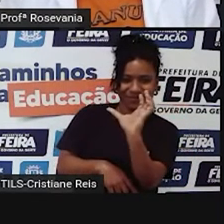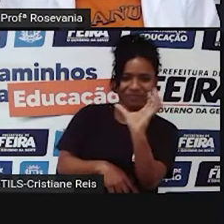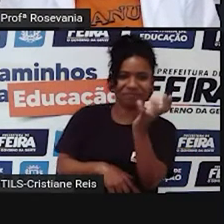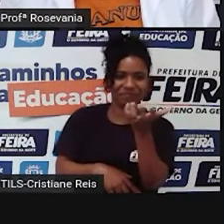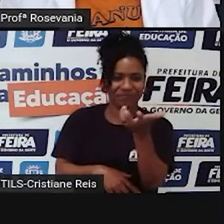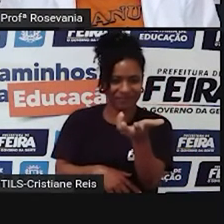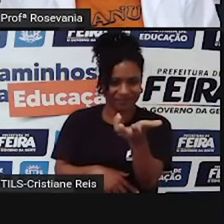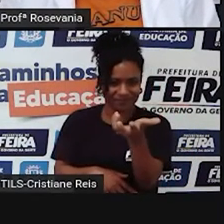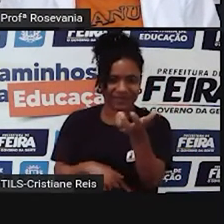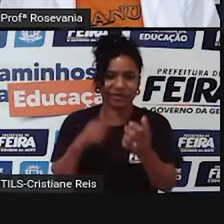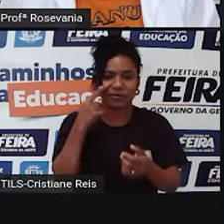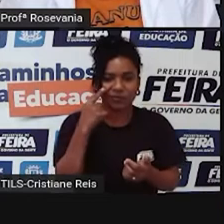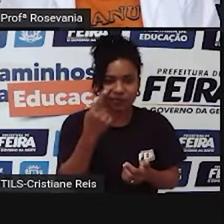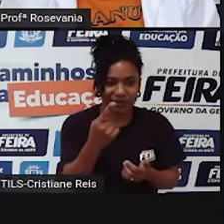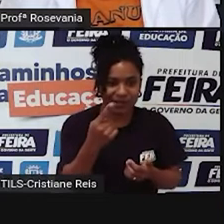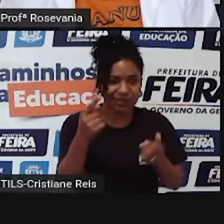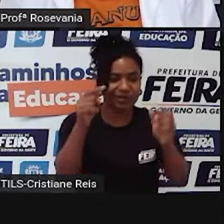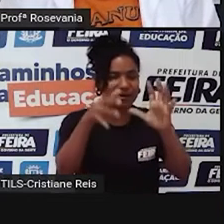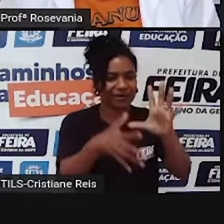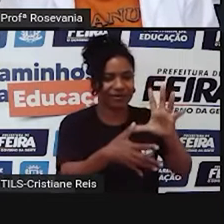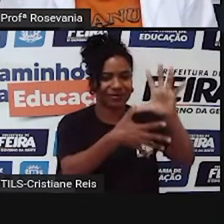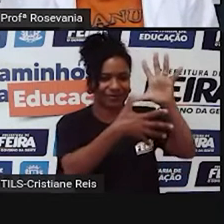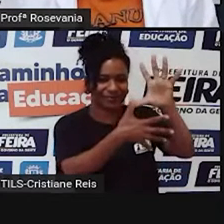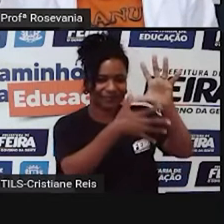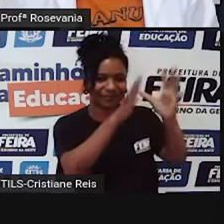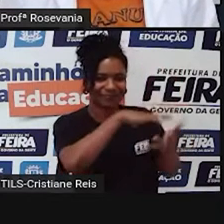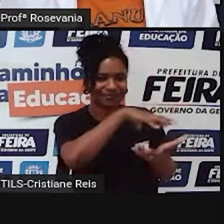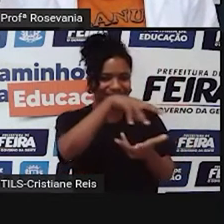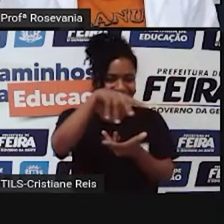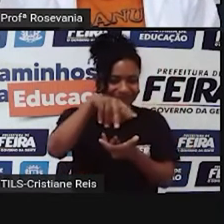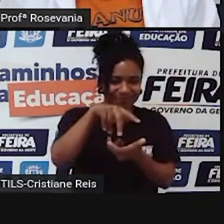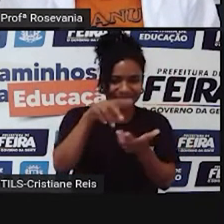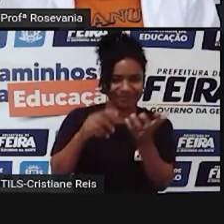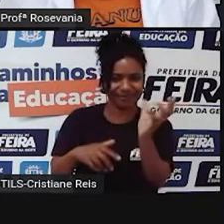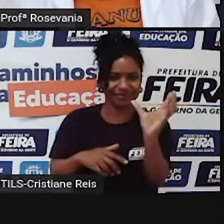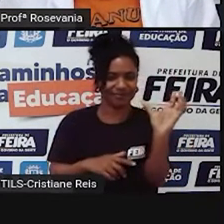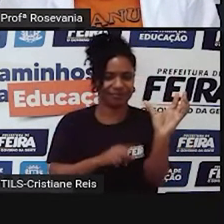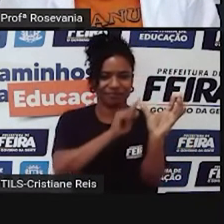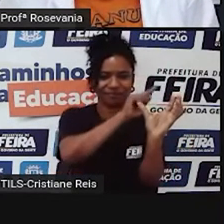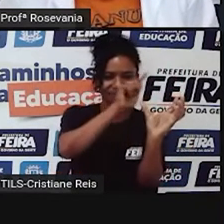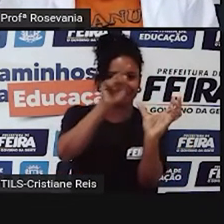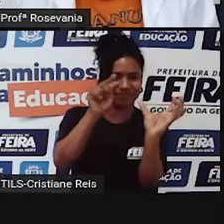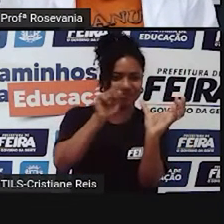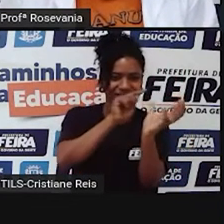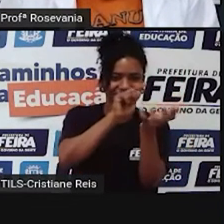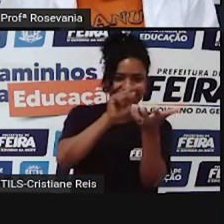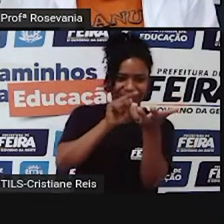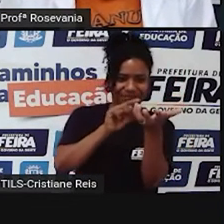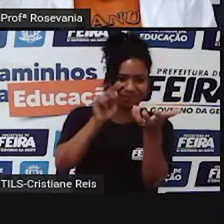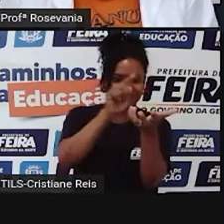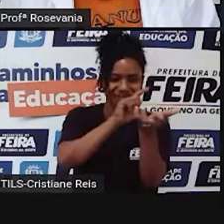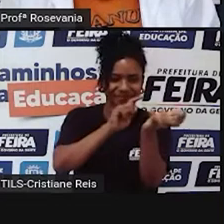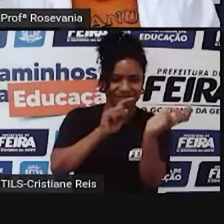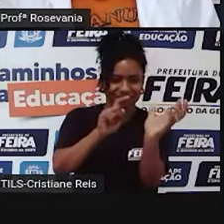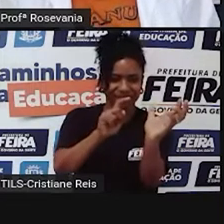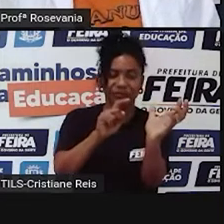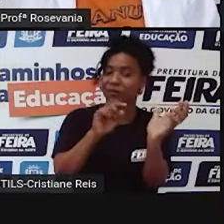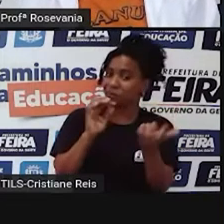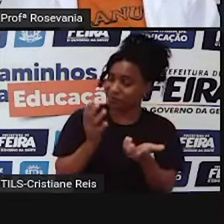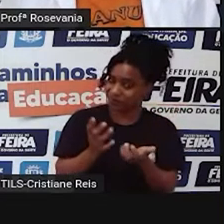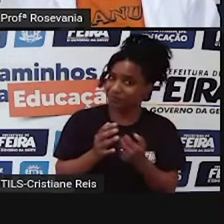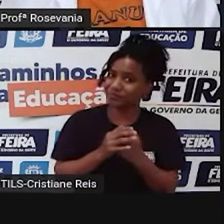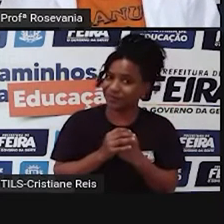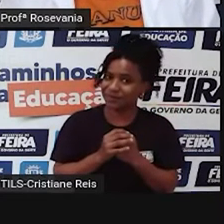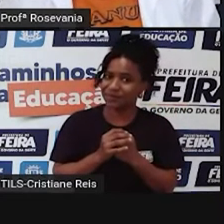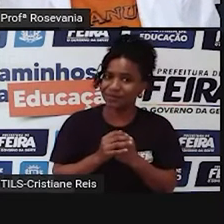é a holografia do Mapa Mundi, que ele está marcando, né, alguns pontos, e só para chamar a atenção que esse talvez seja, né, o grande futuro